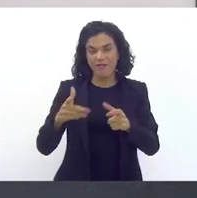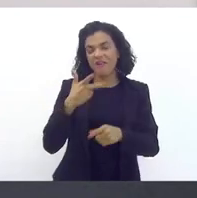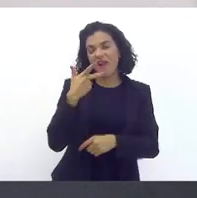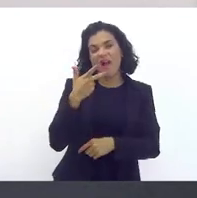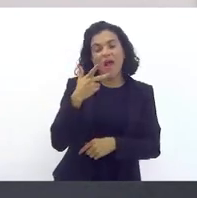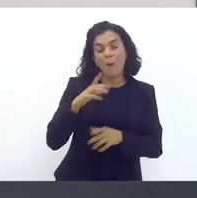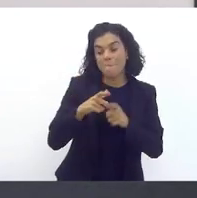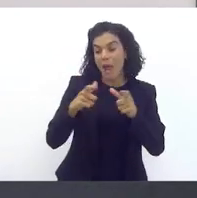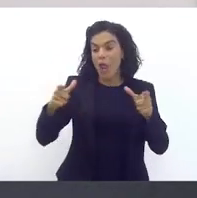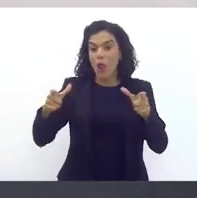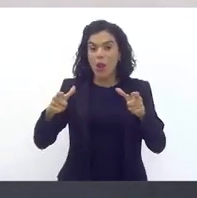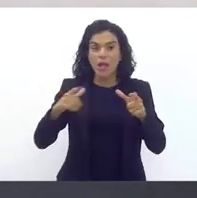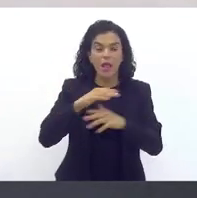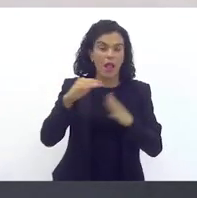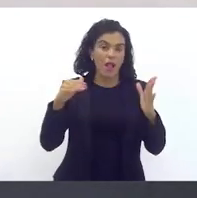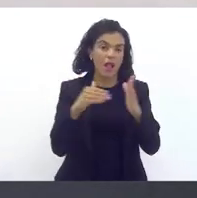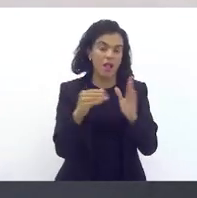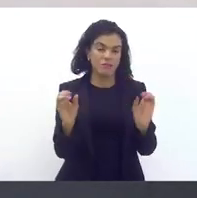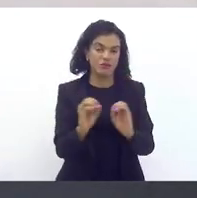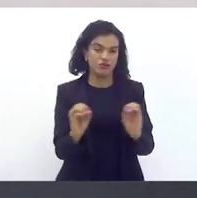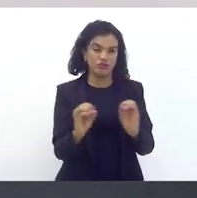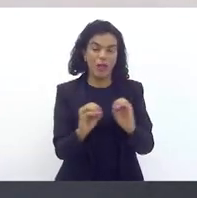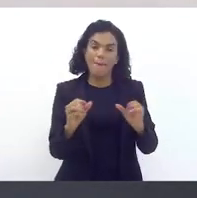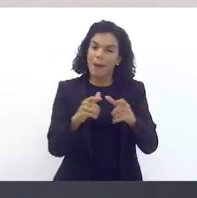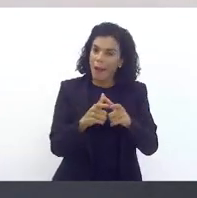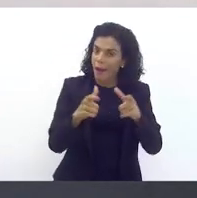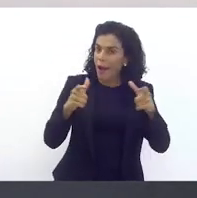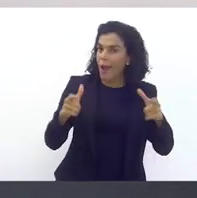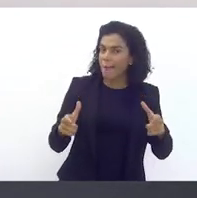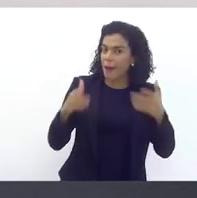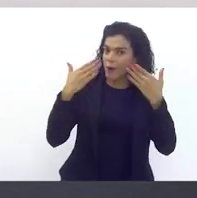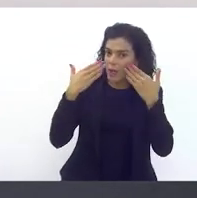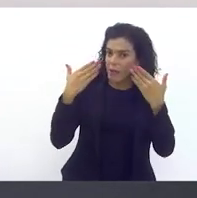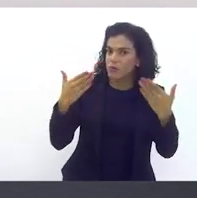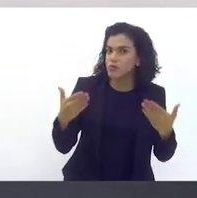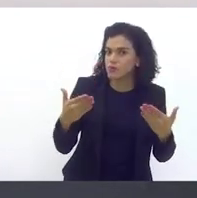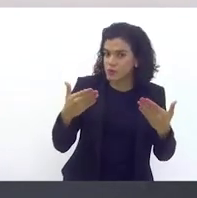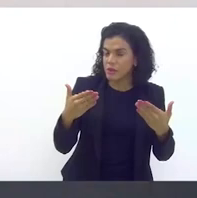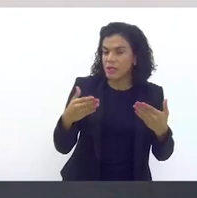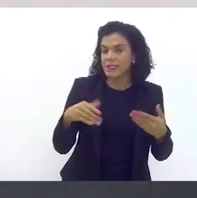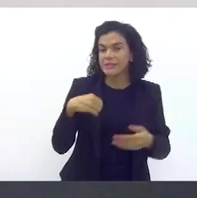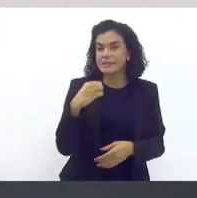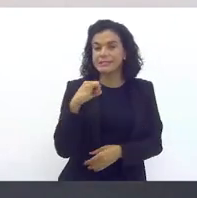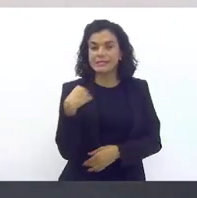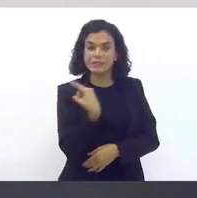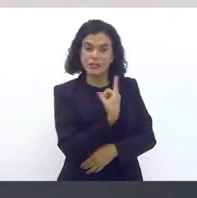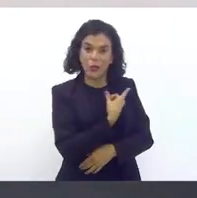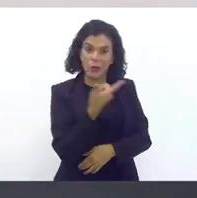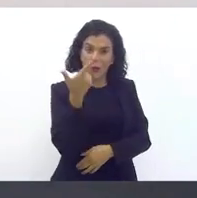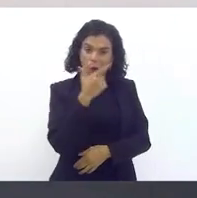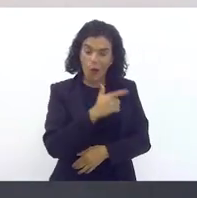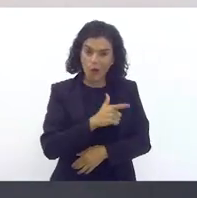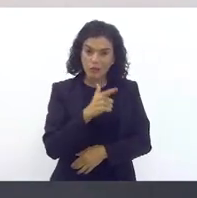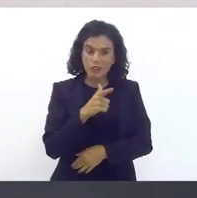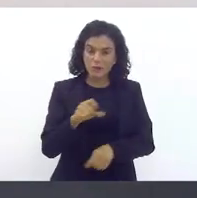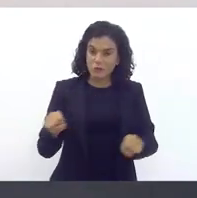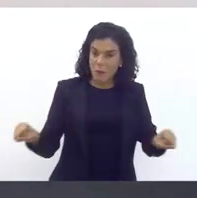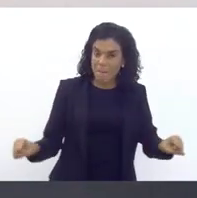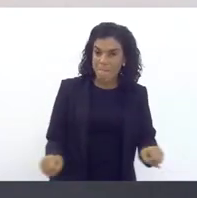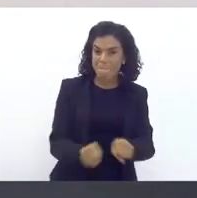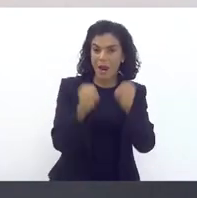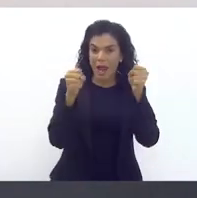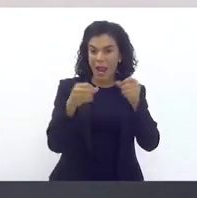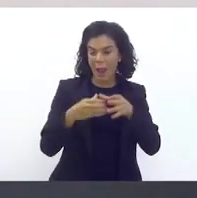maioria absoluta, né, o deputado Luiz Paulo, mas uma maioria expressiva. E se nós conseguimos romper